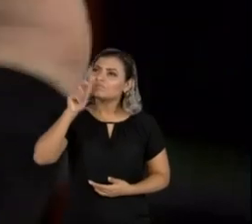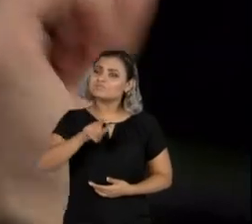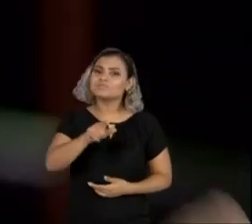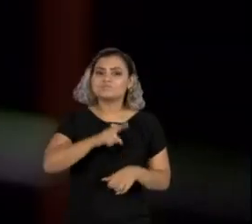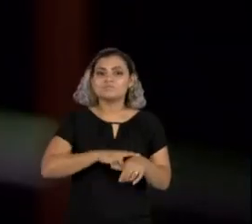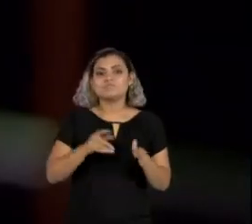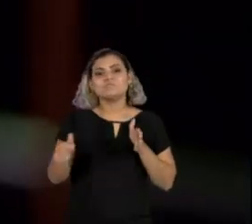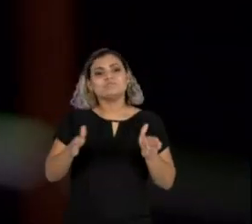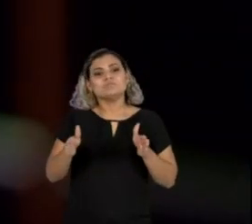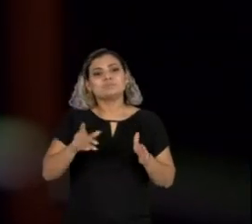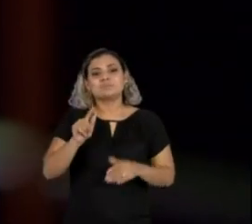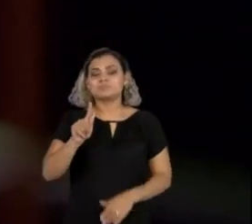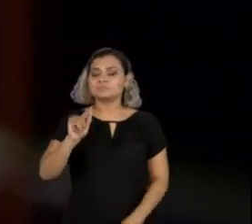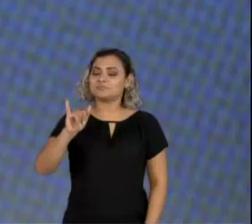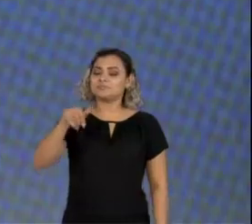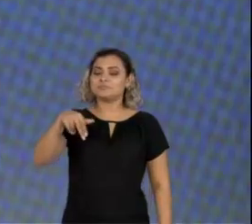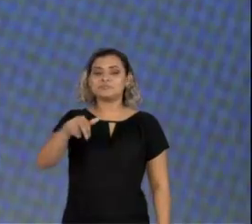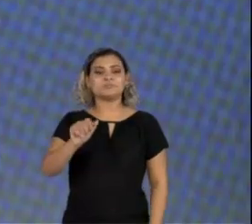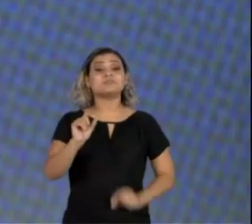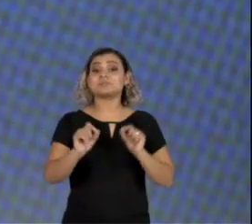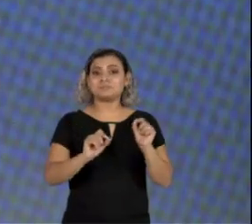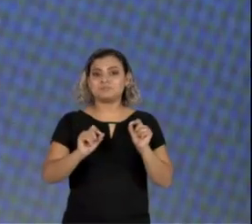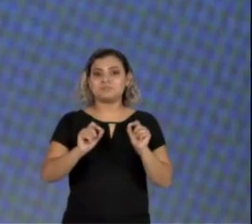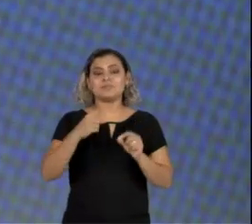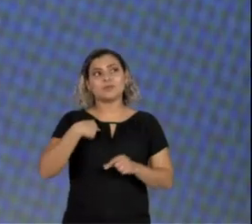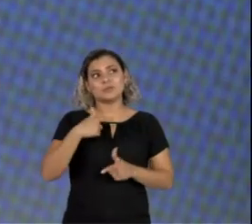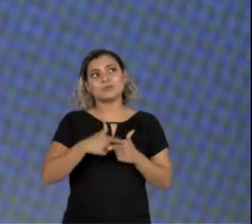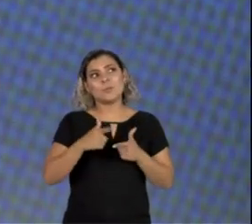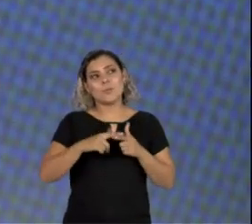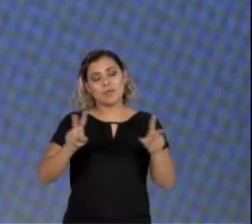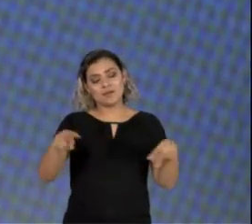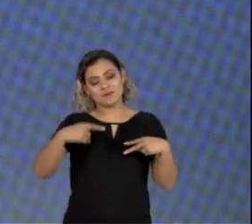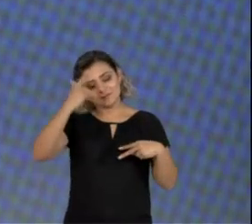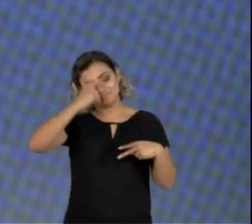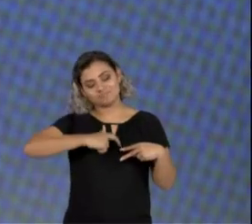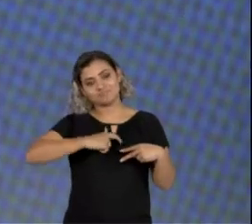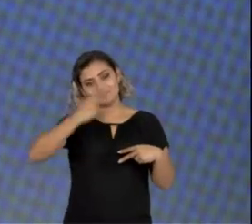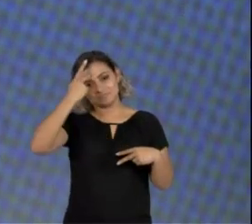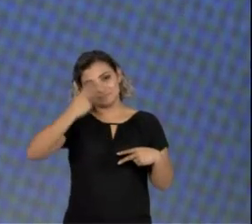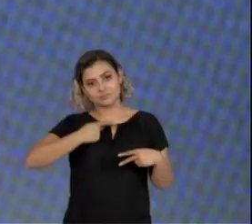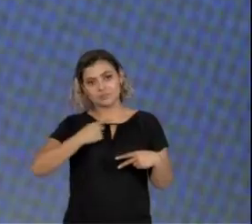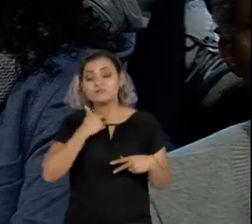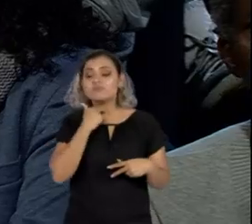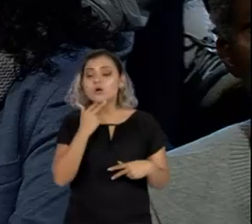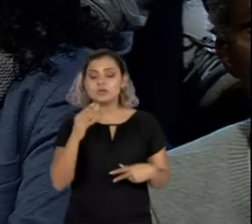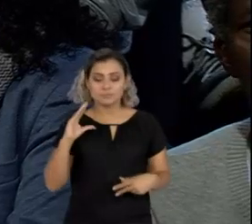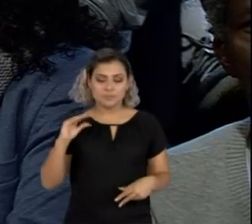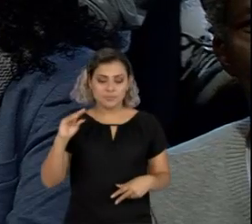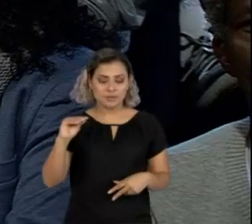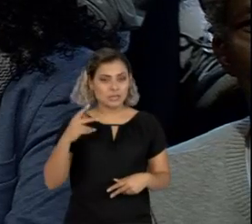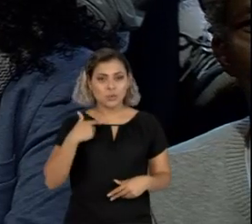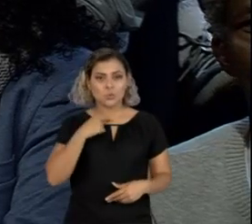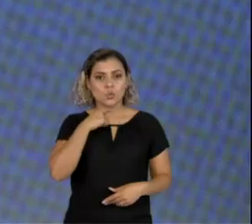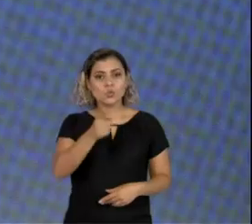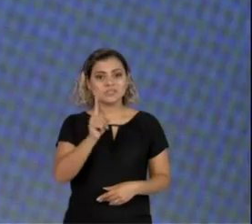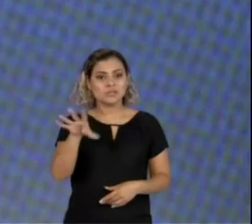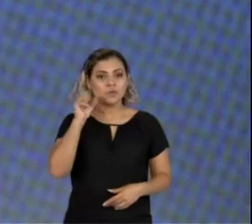esse momento aqui de Gina. Eu tinha um problema comigo enorme, que eu ouvia a minha voz e para mim era